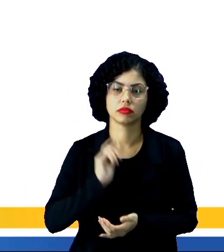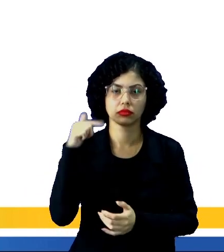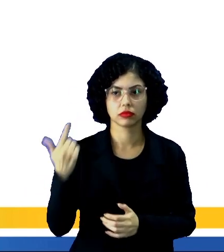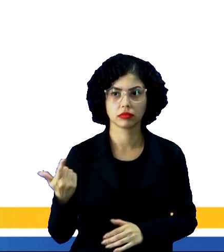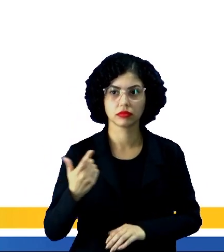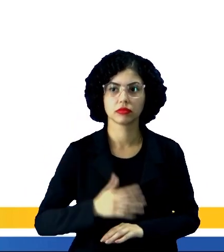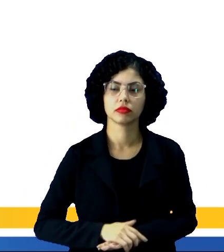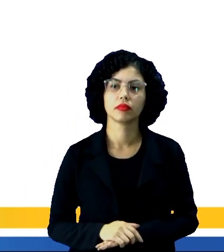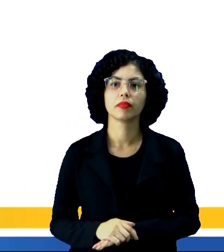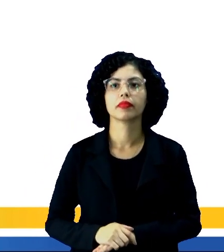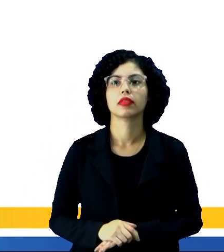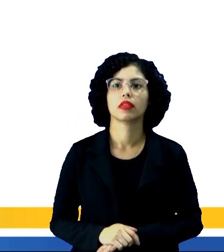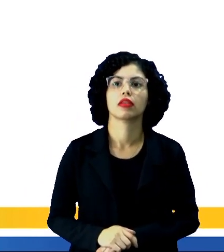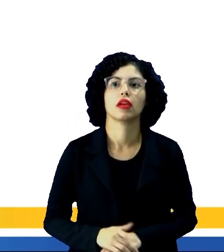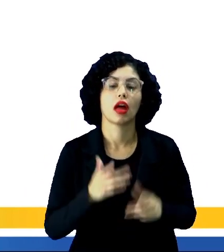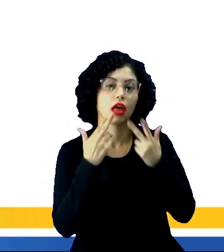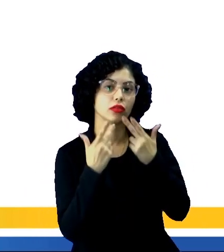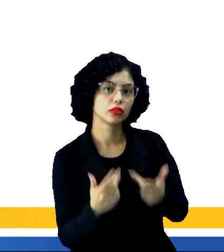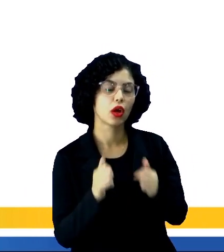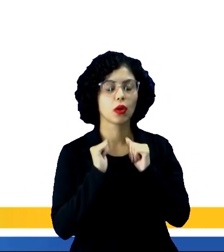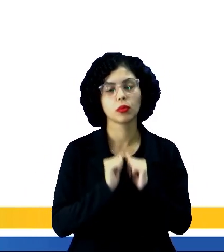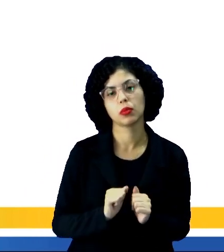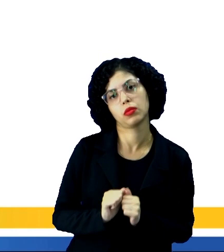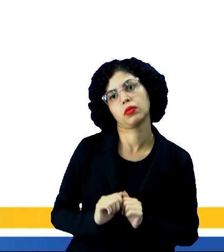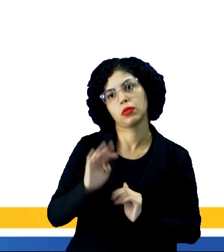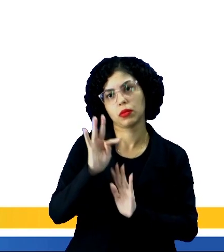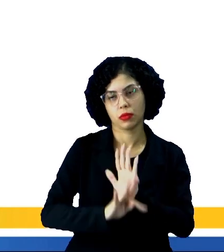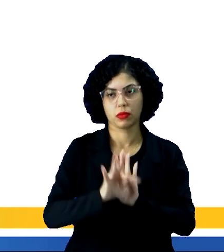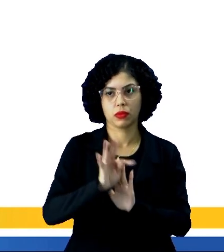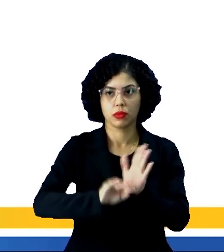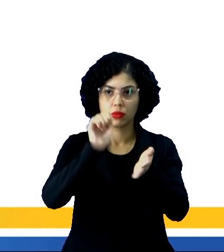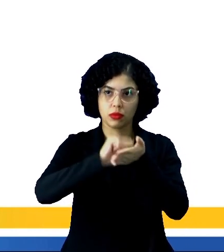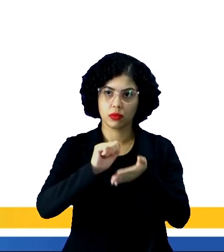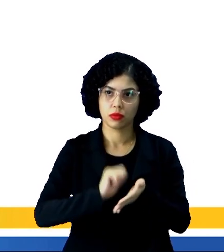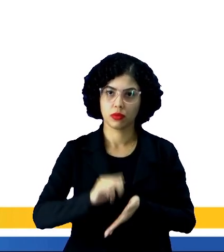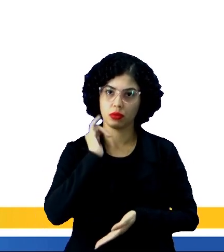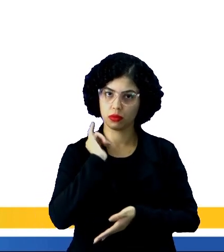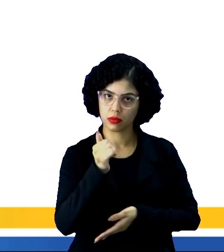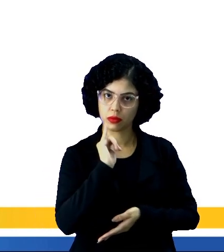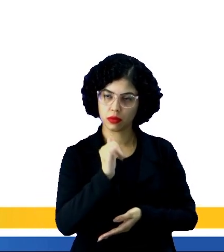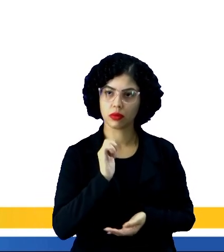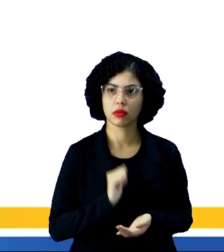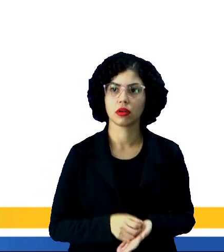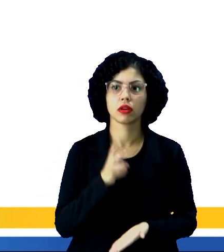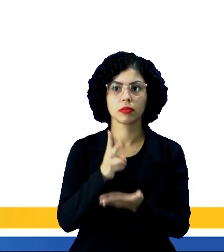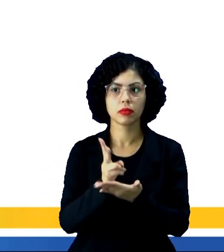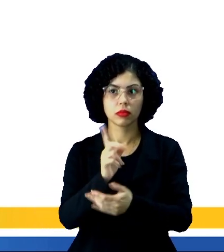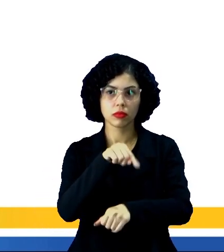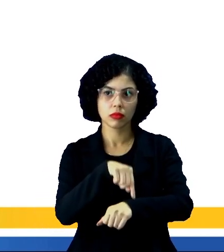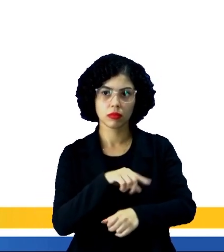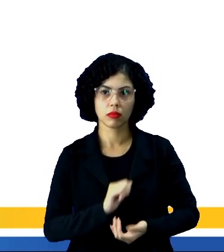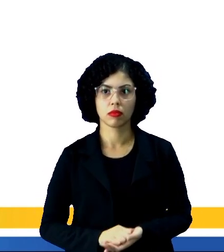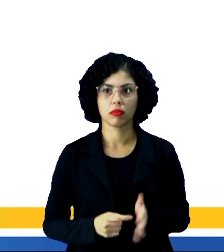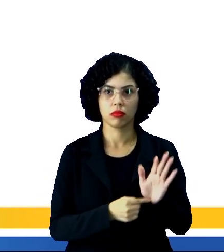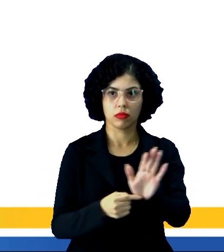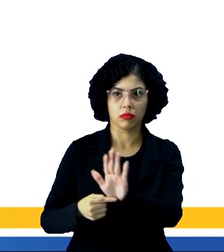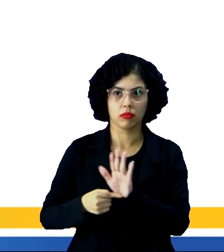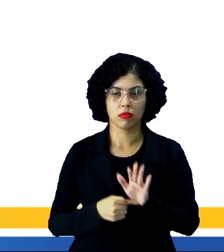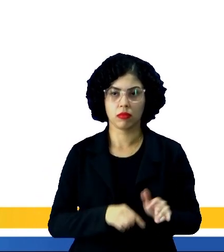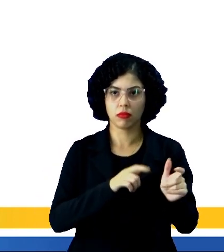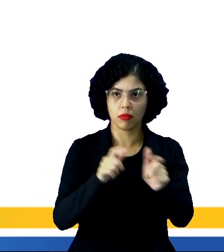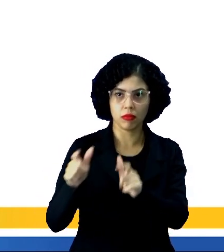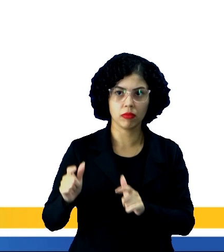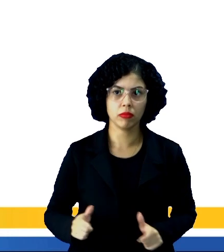dentre outros. As notícias podem ser textos descritivos e narrativos ao mesmo tempo, apresentando